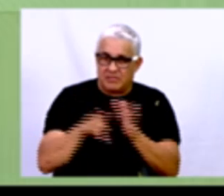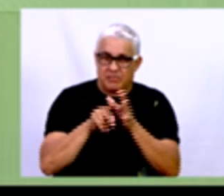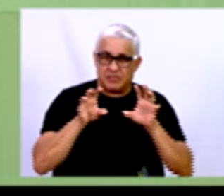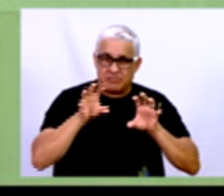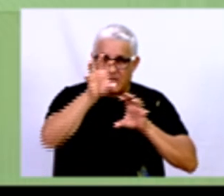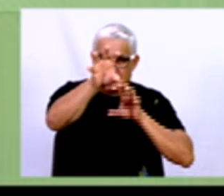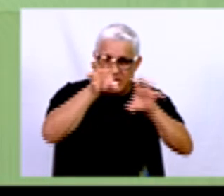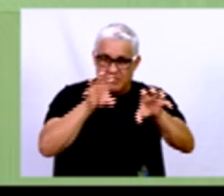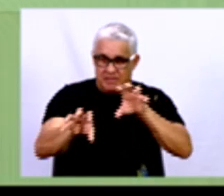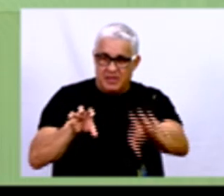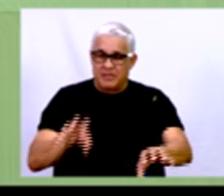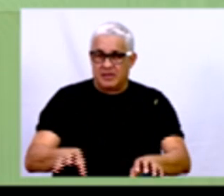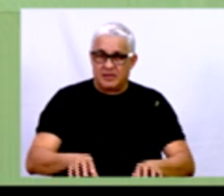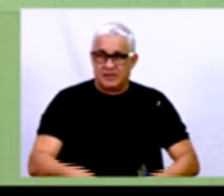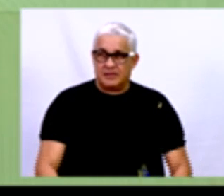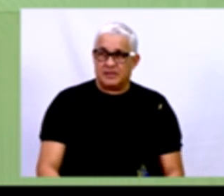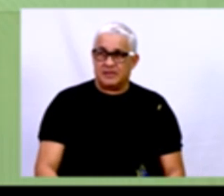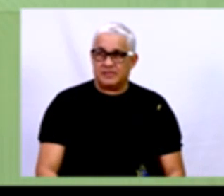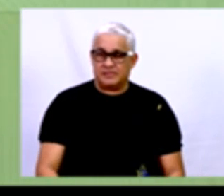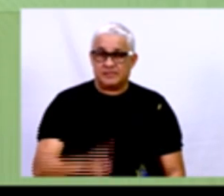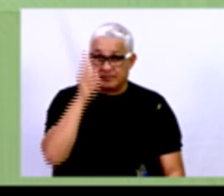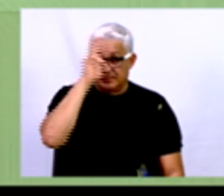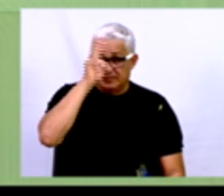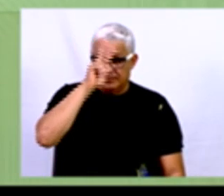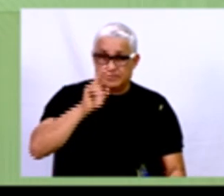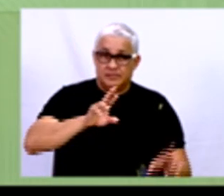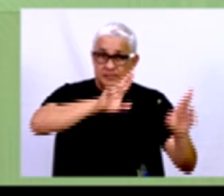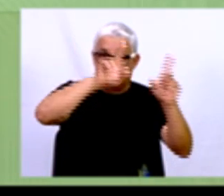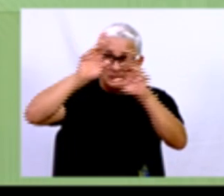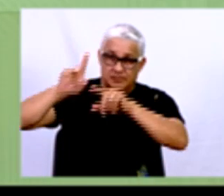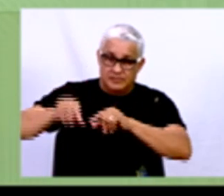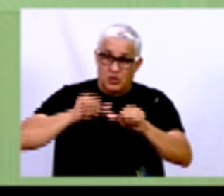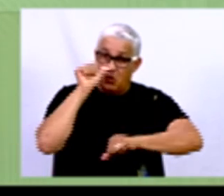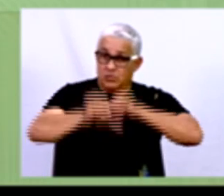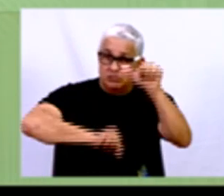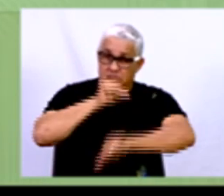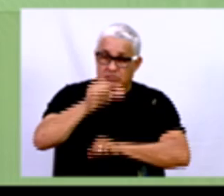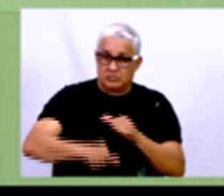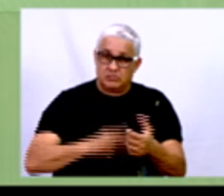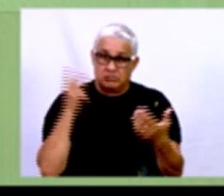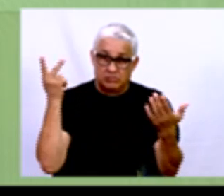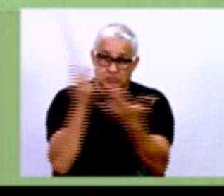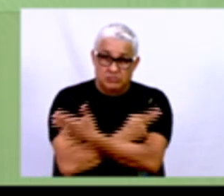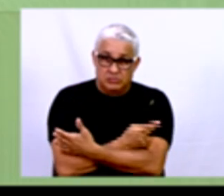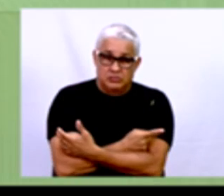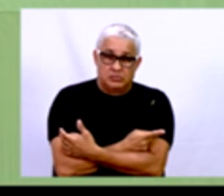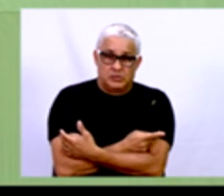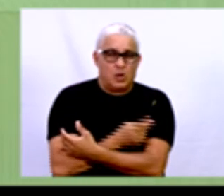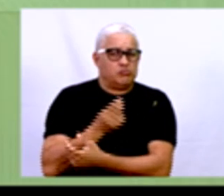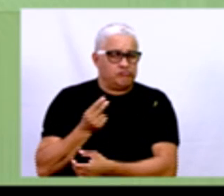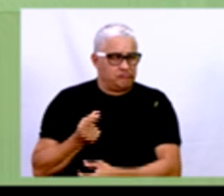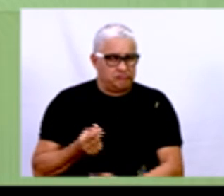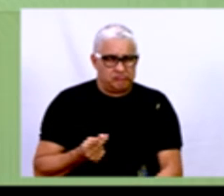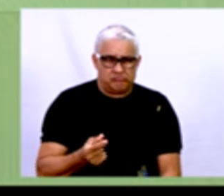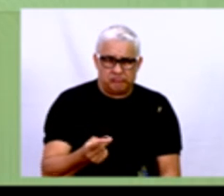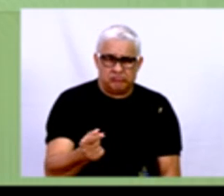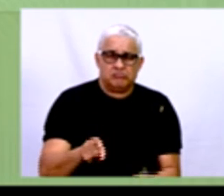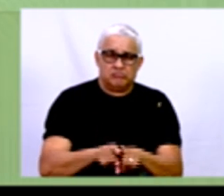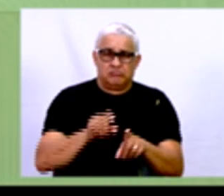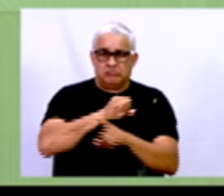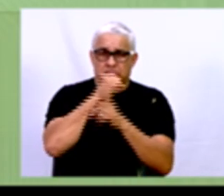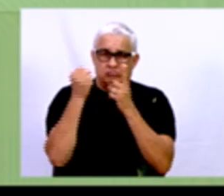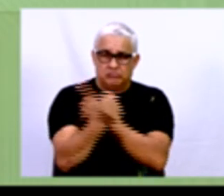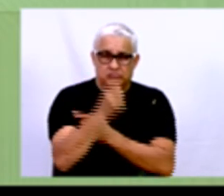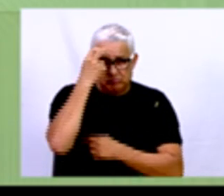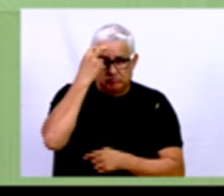Continuando, vejamos. Variação histórica é aquela mudança que ocorre a longo prazo. A variação